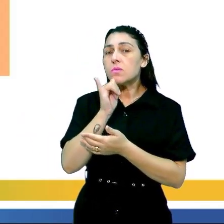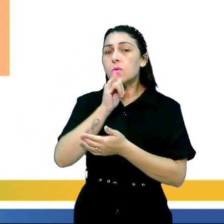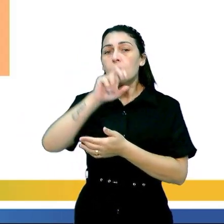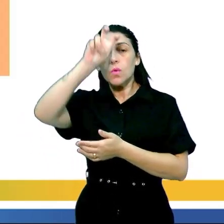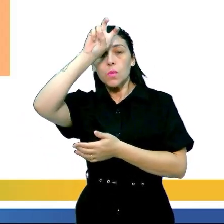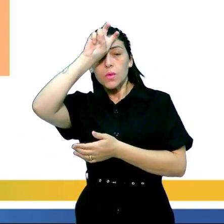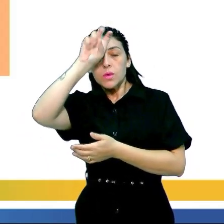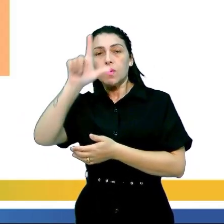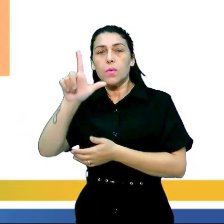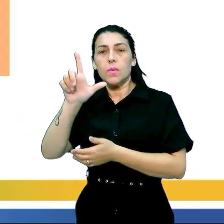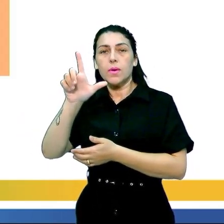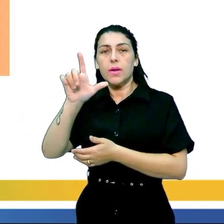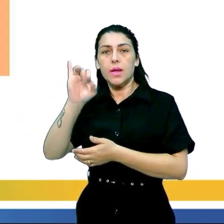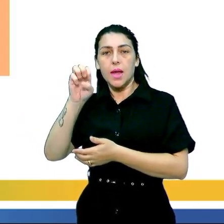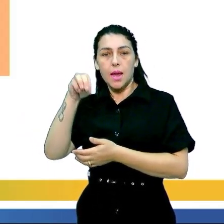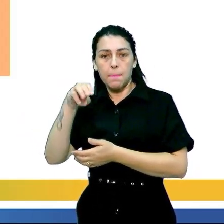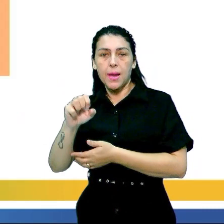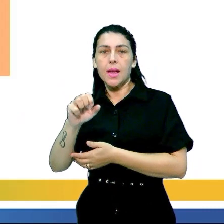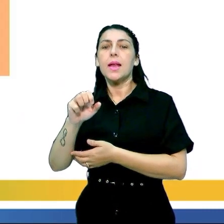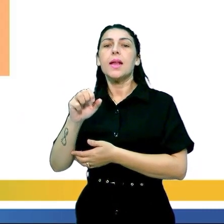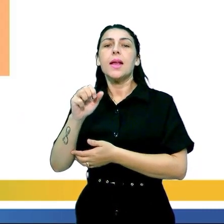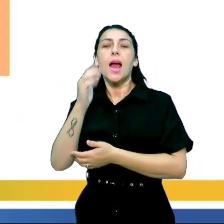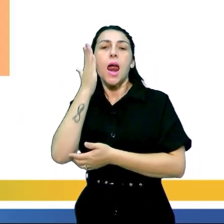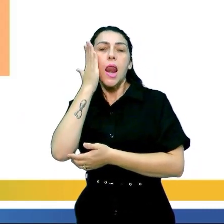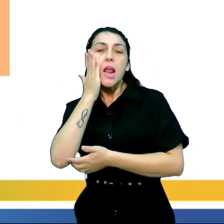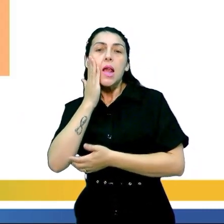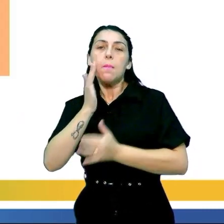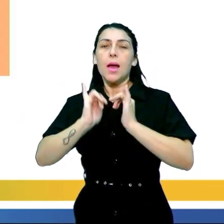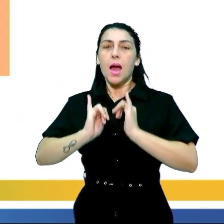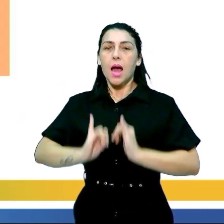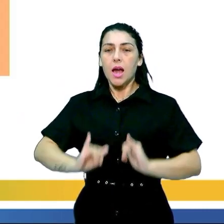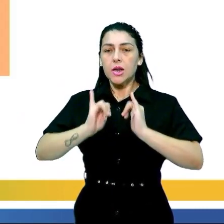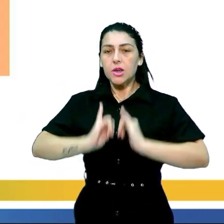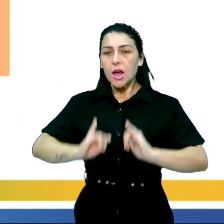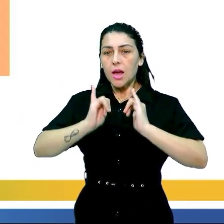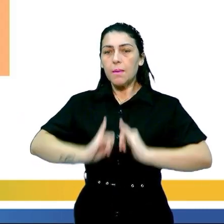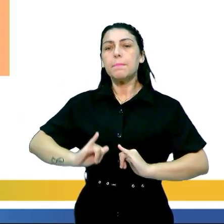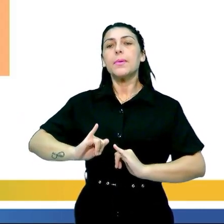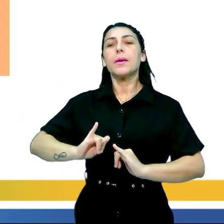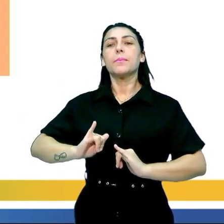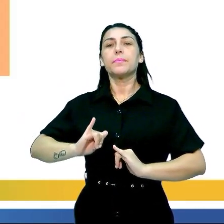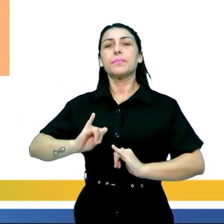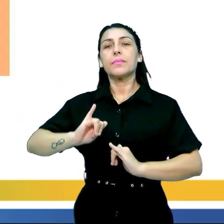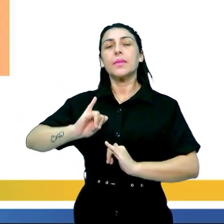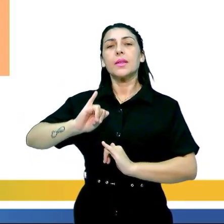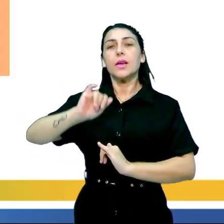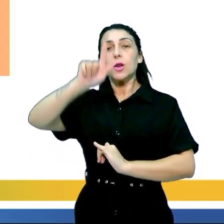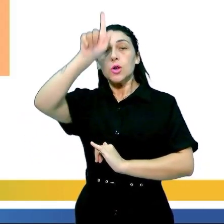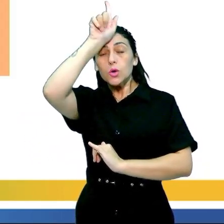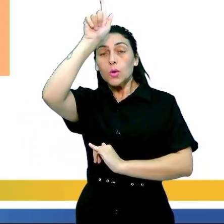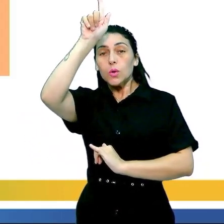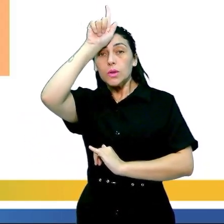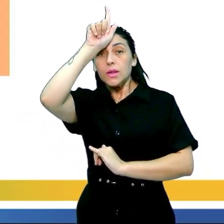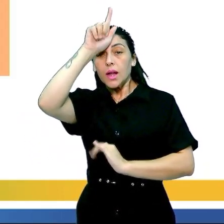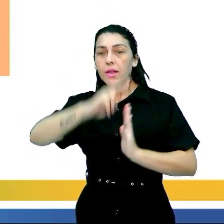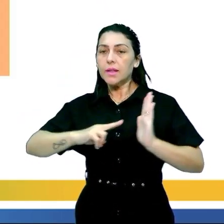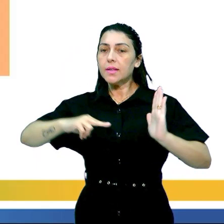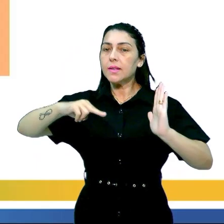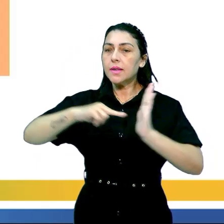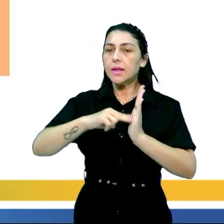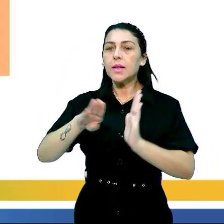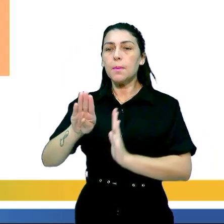o Egito, o Iêmen, Líbia, Argélia, Jordânia, Síria,